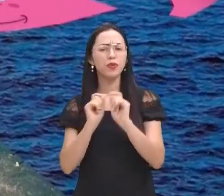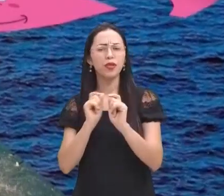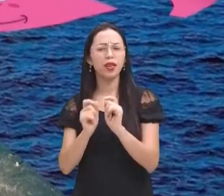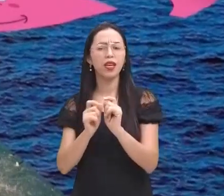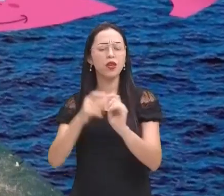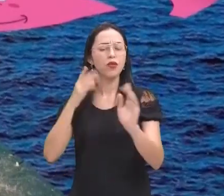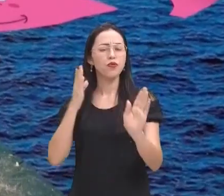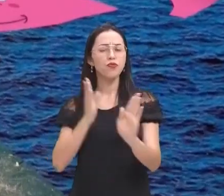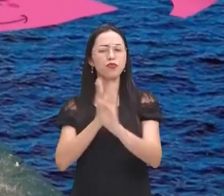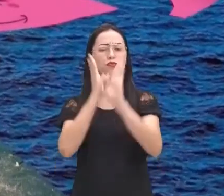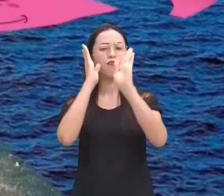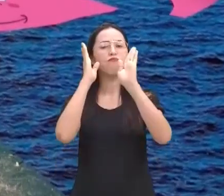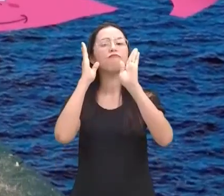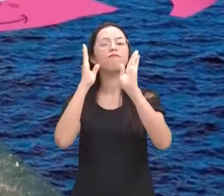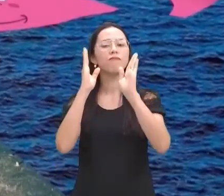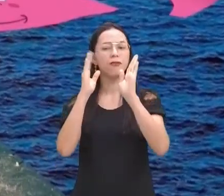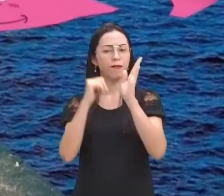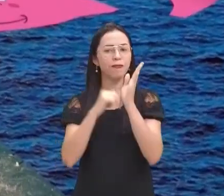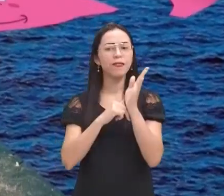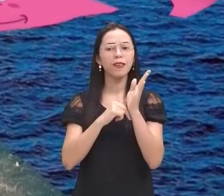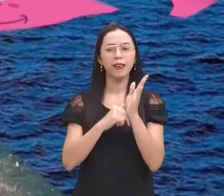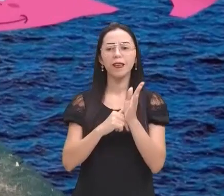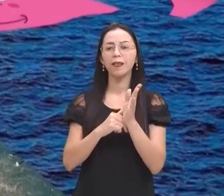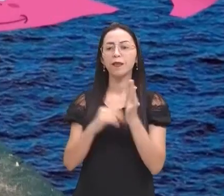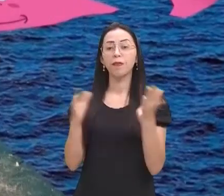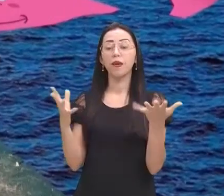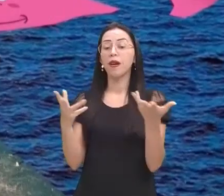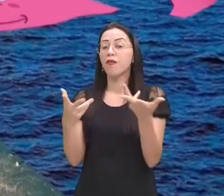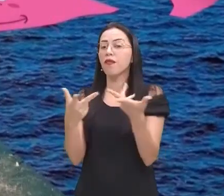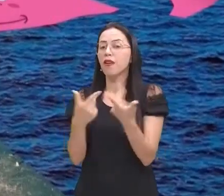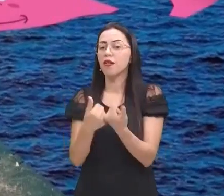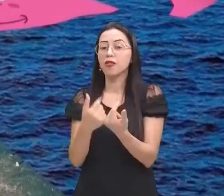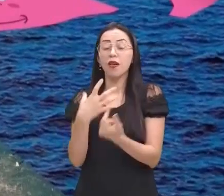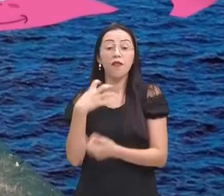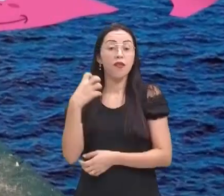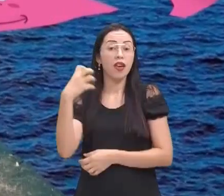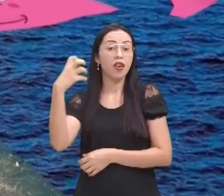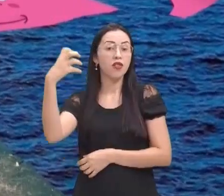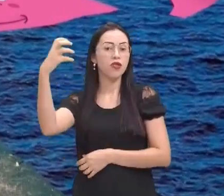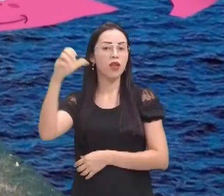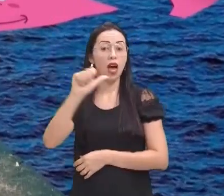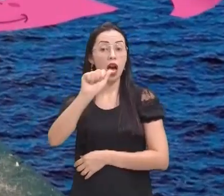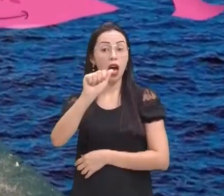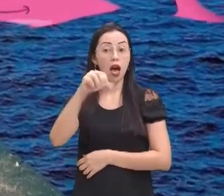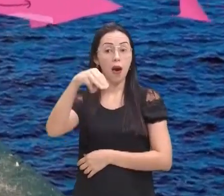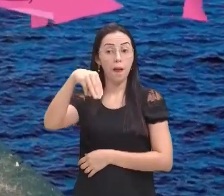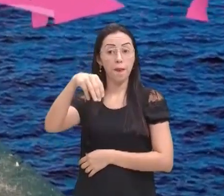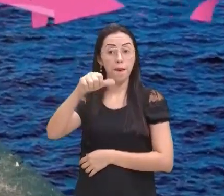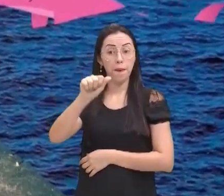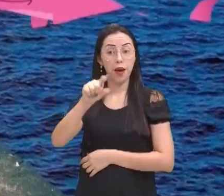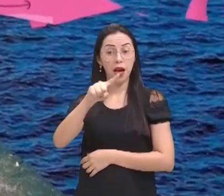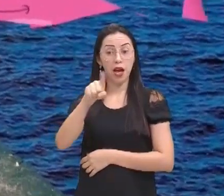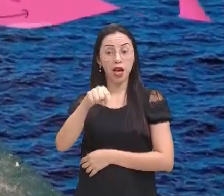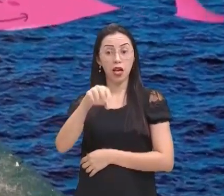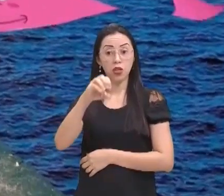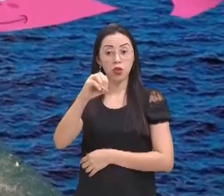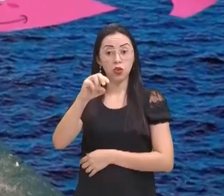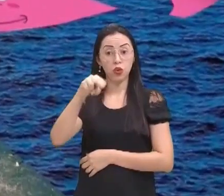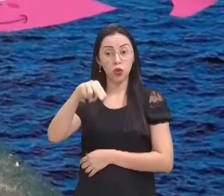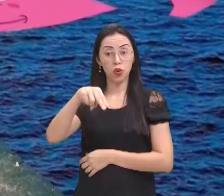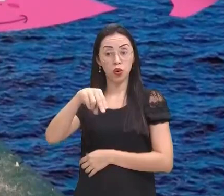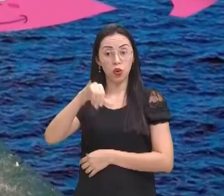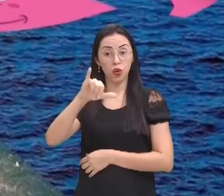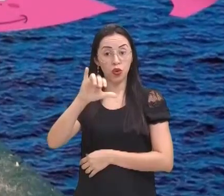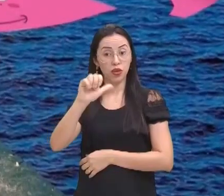grande mistério, que é a nossa viagem para a Amazônia. A nossa viagem para a Amazônia, ela é cheia